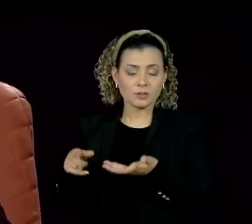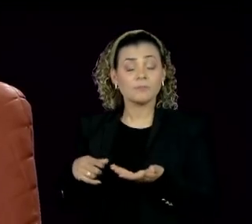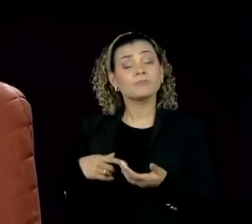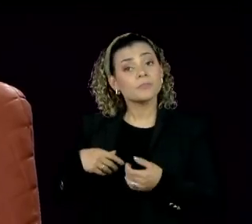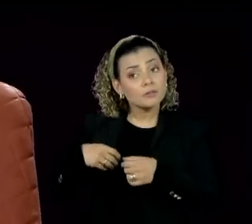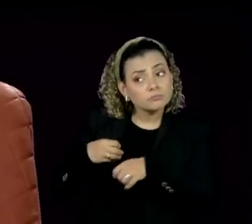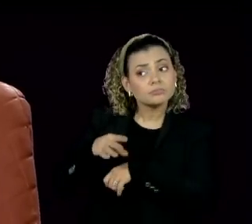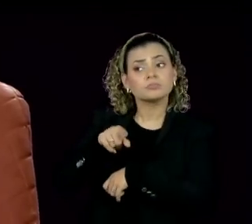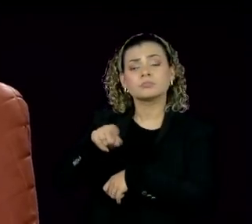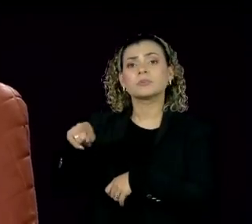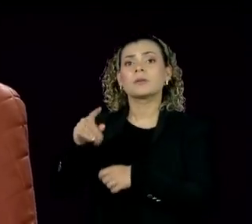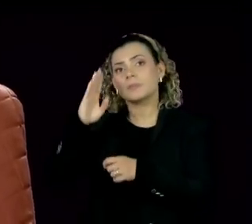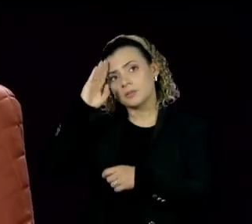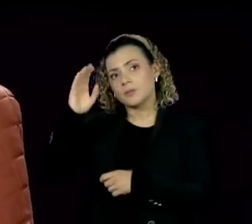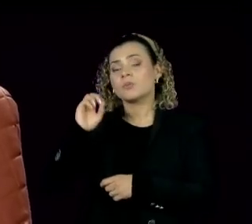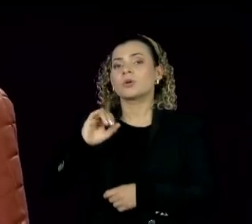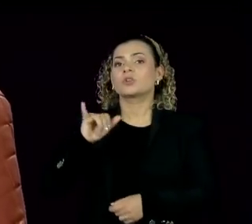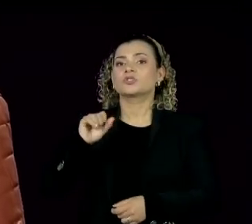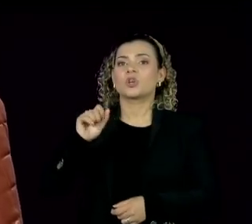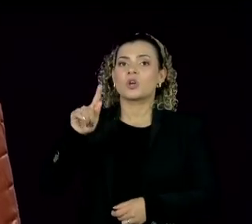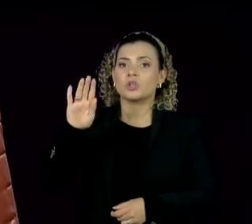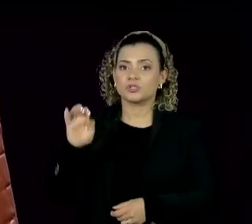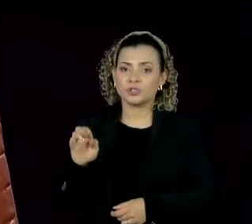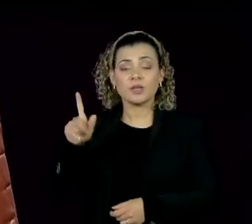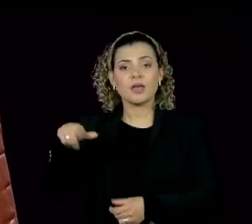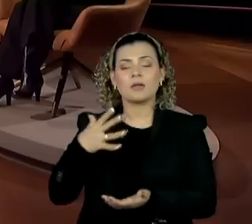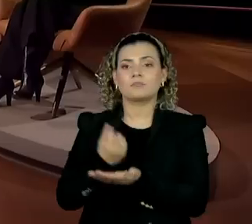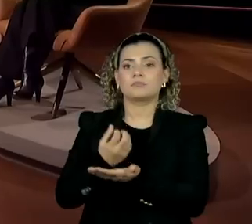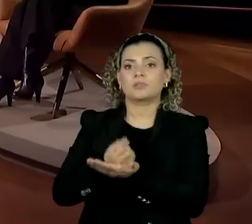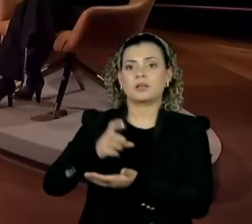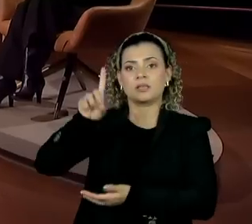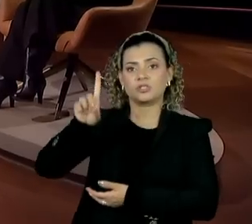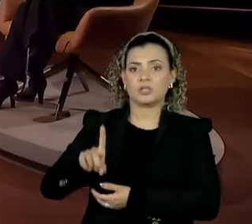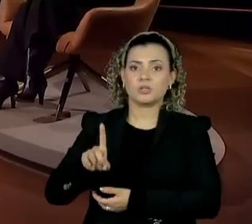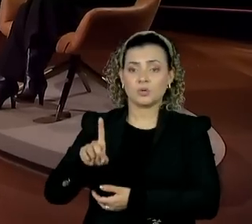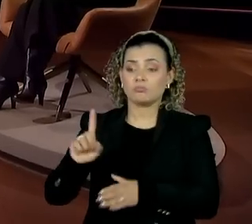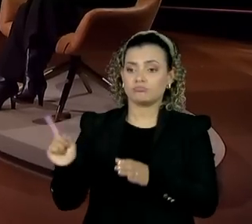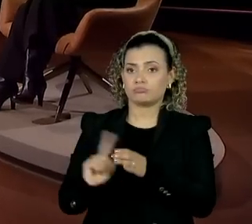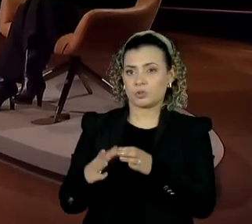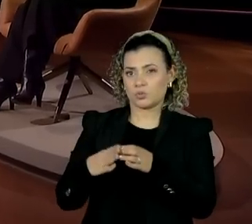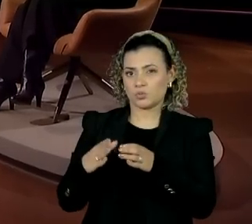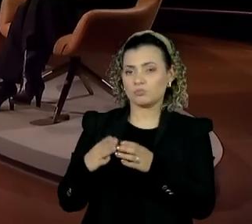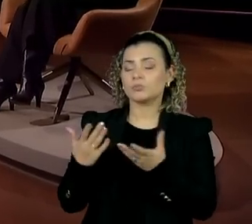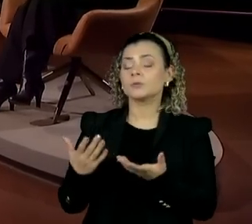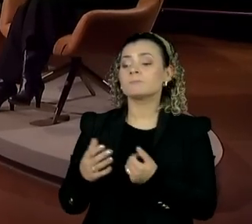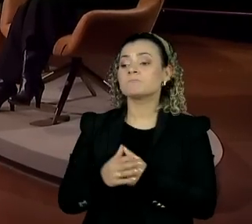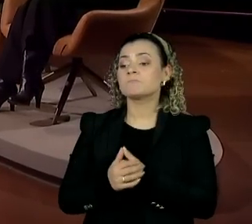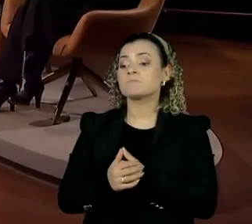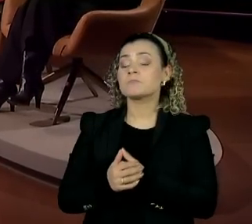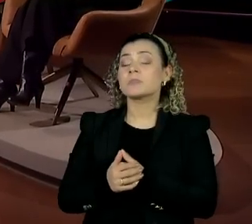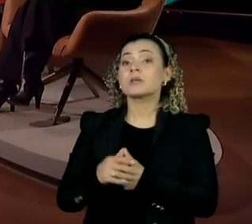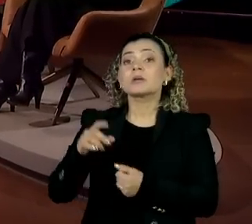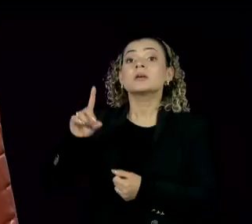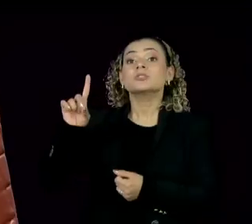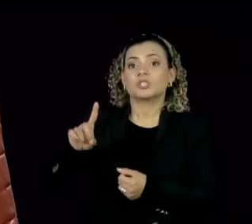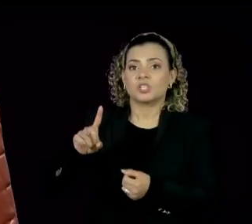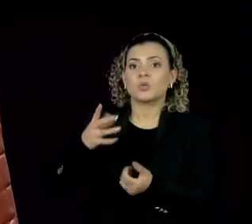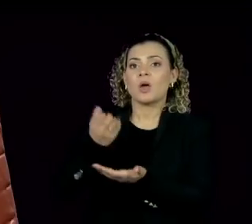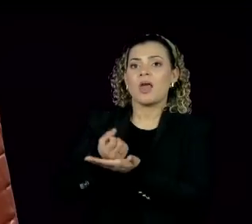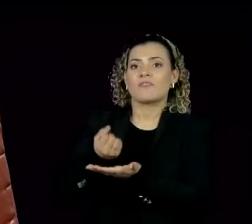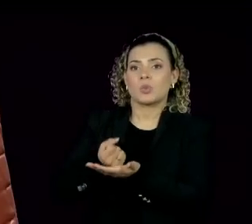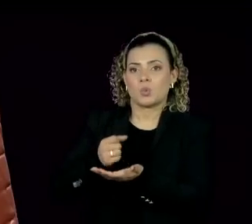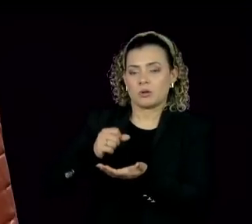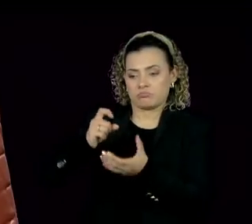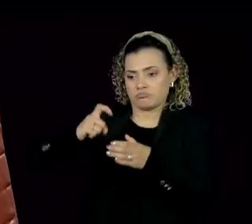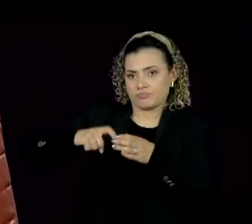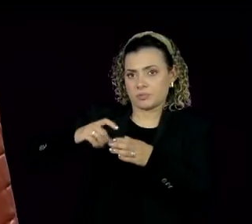comentei, né, especialmente o Jorge Davidson, que era o diretor da gravadora que a Blitz, né, fazia parte. Eu falei, olha, Jorge, eu acho melhor eu